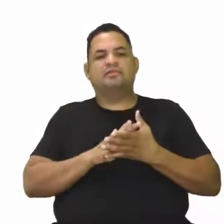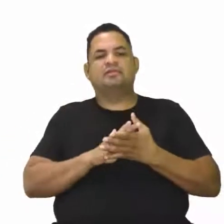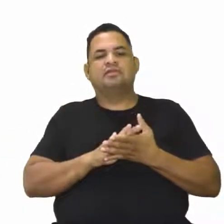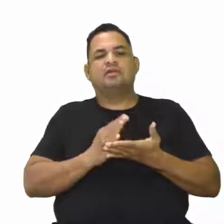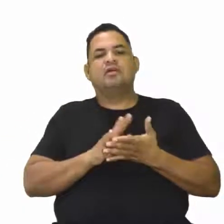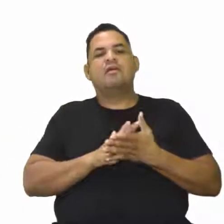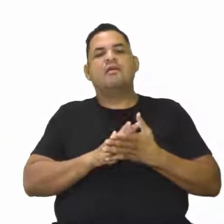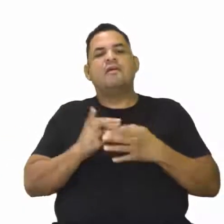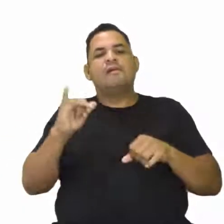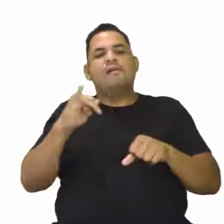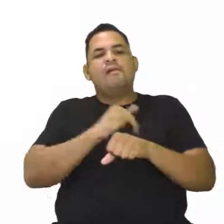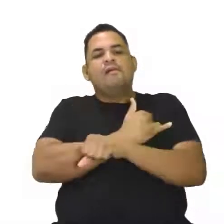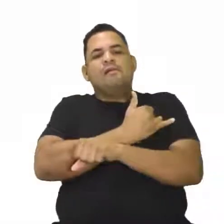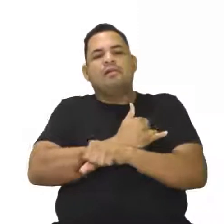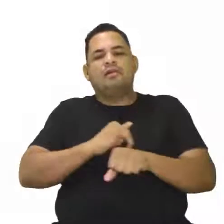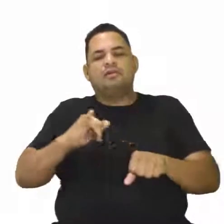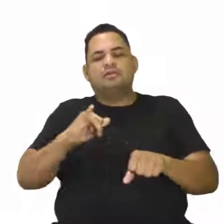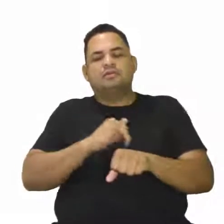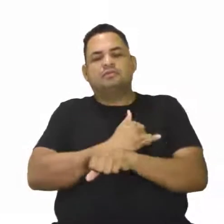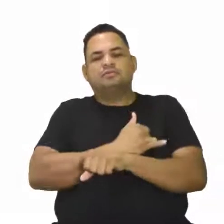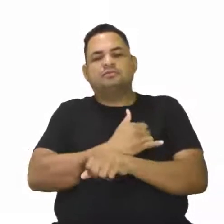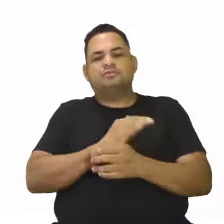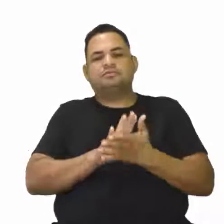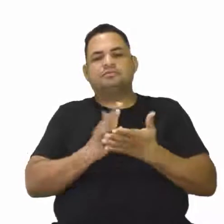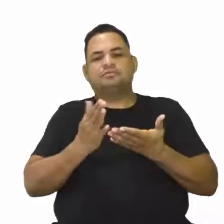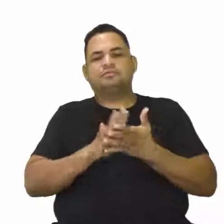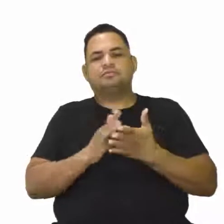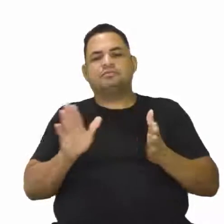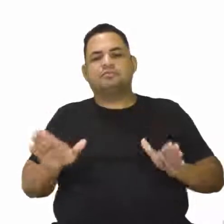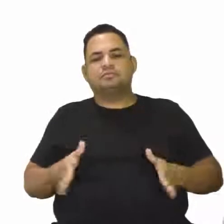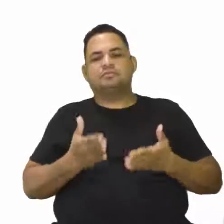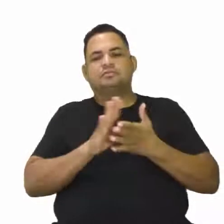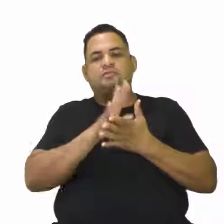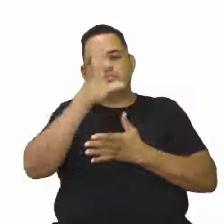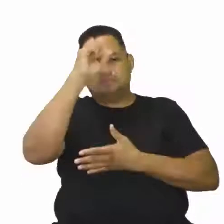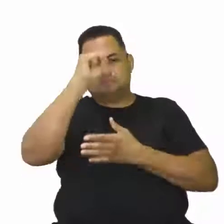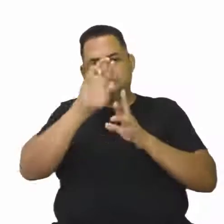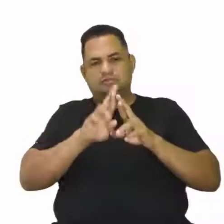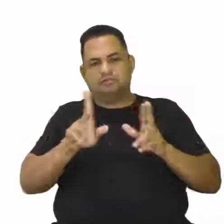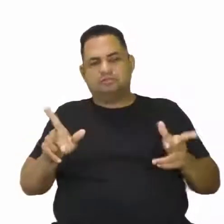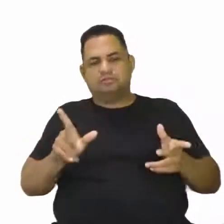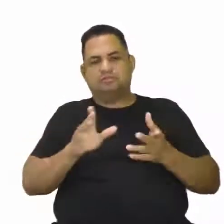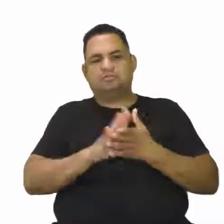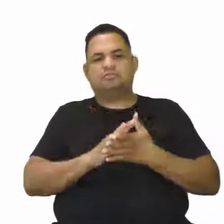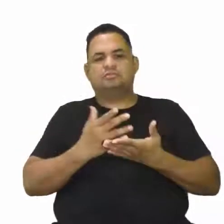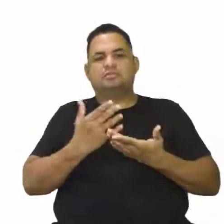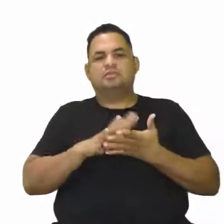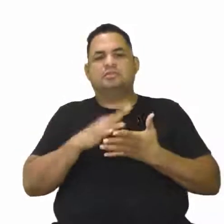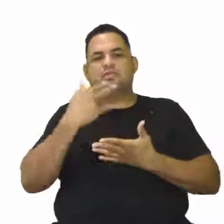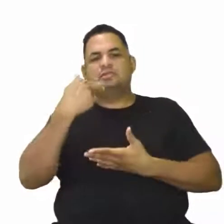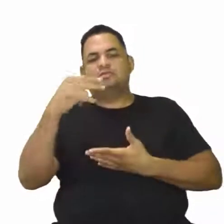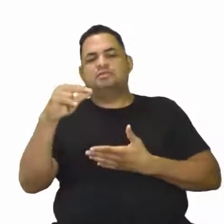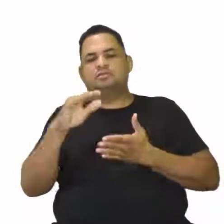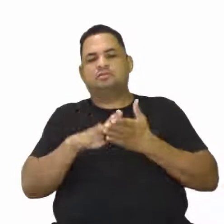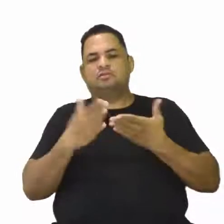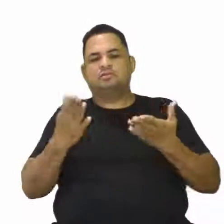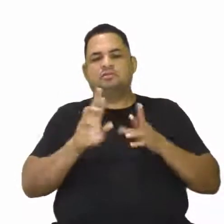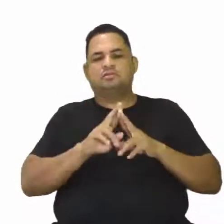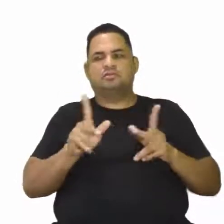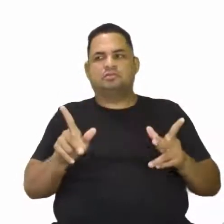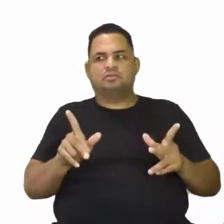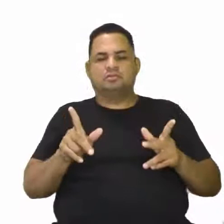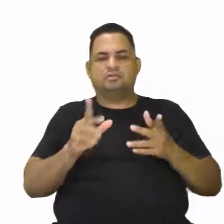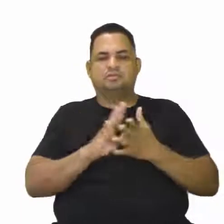ali de forma bem integrada uma aprendizagem diferenciada em relação aos idiomas, às